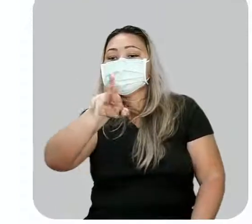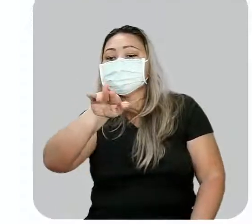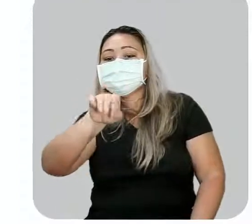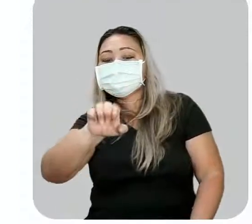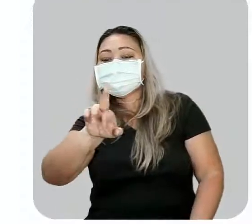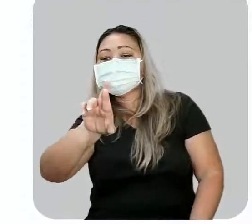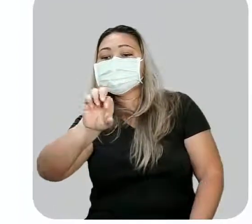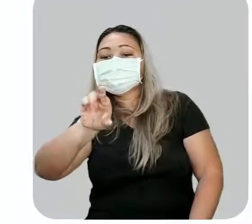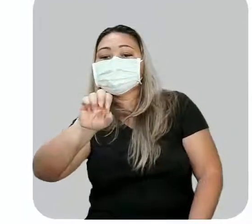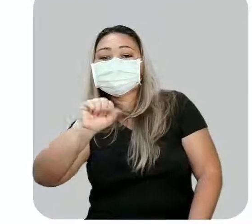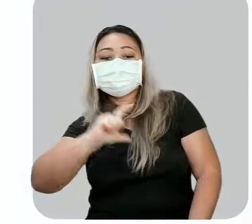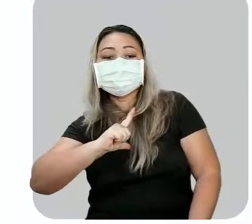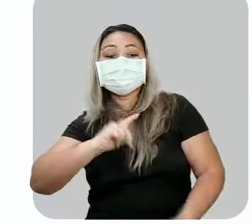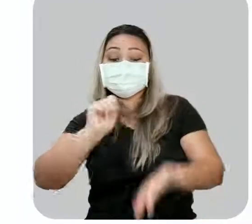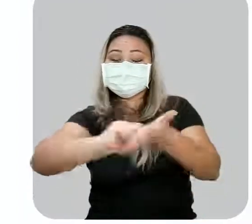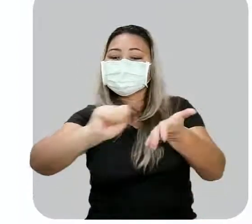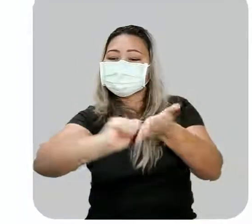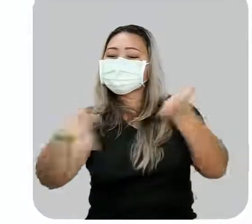fala sertaneja,